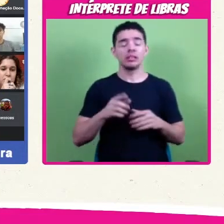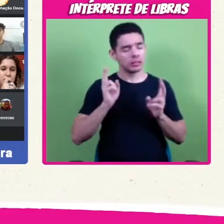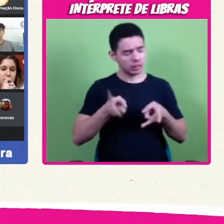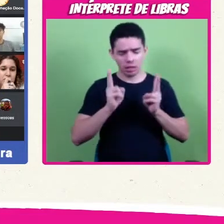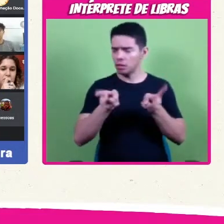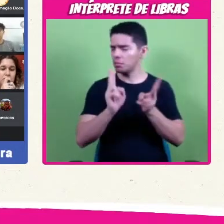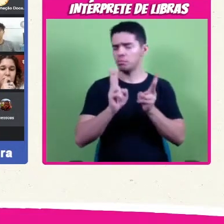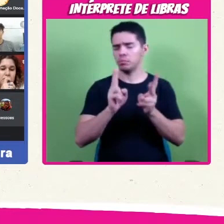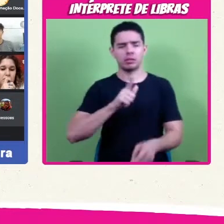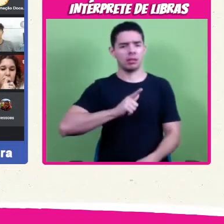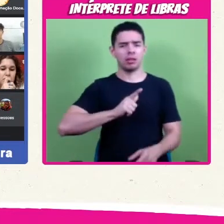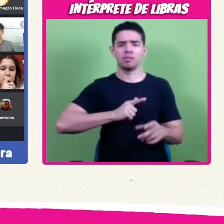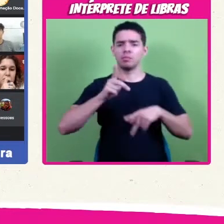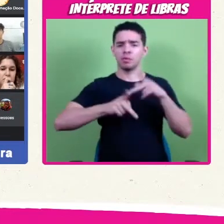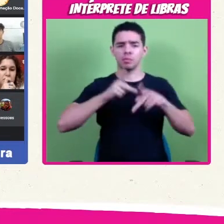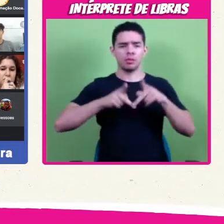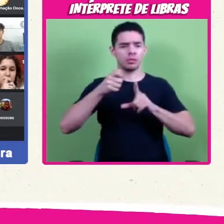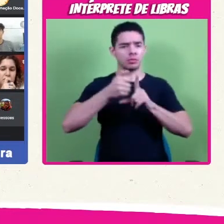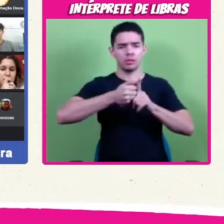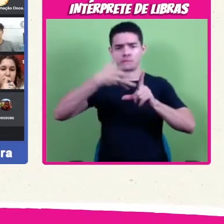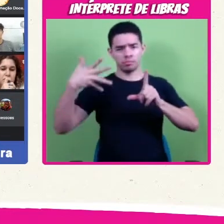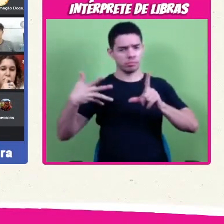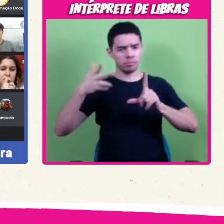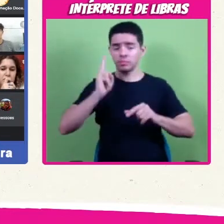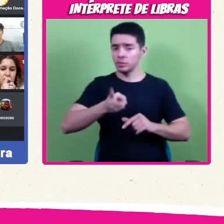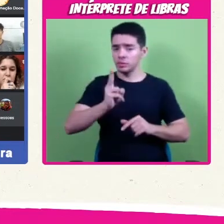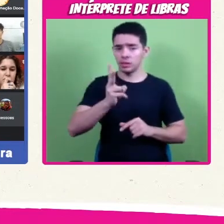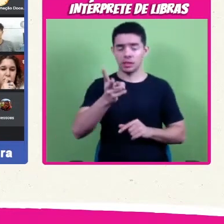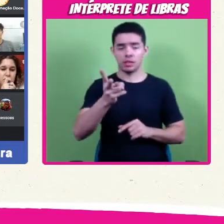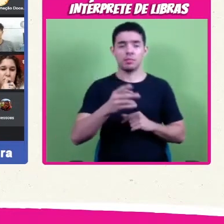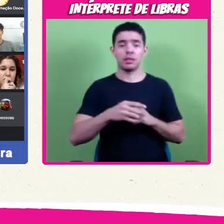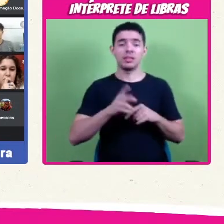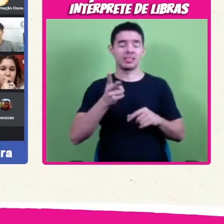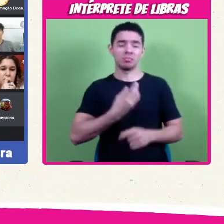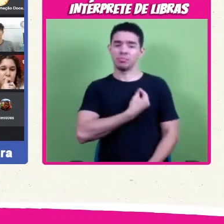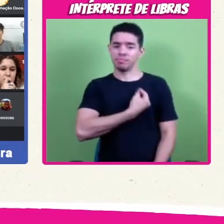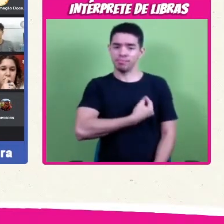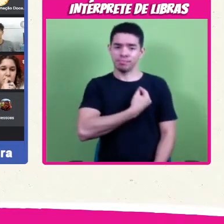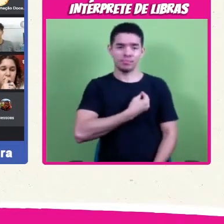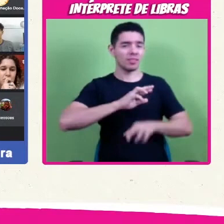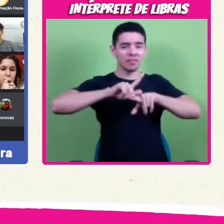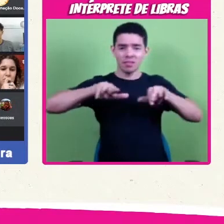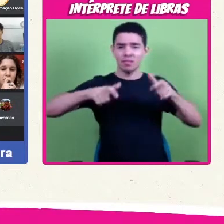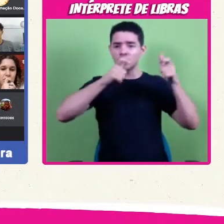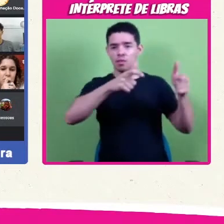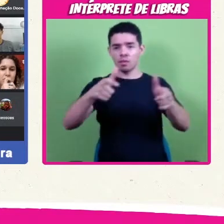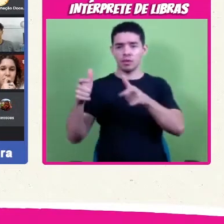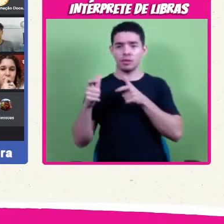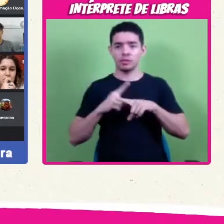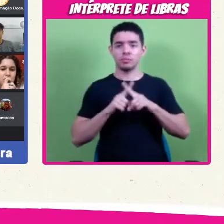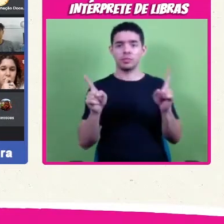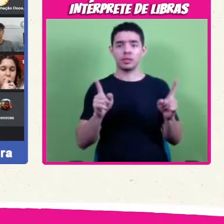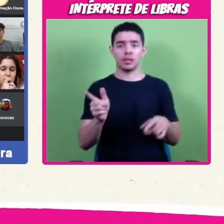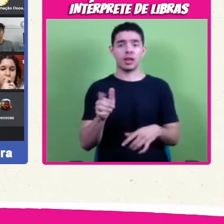A população LGBT sempre existiu, ela sempre esteve presente em vários lugares, no entanto, há uma outra